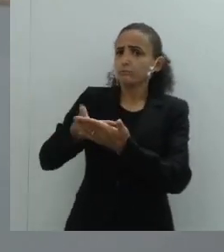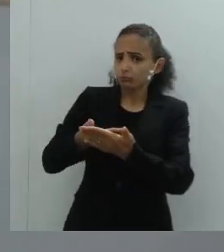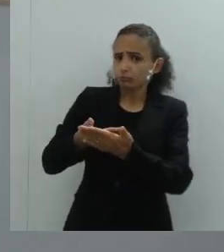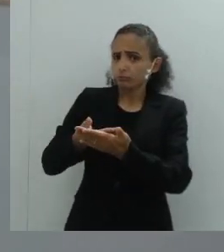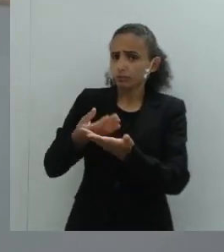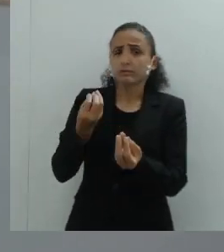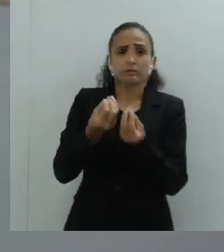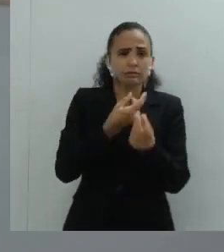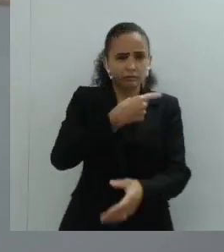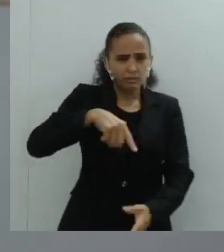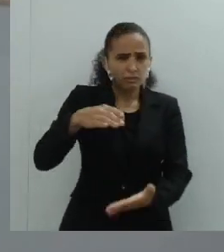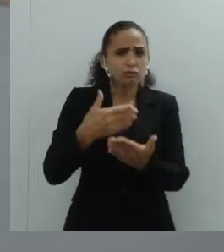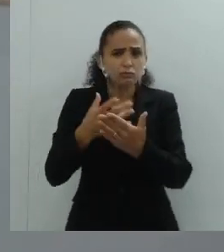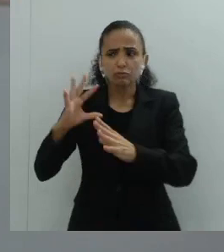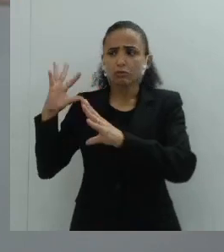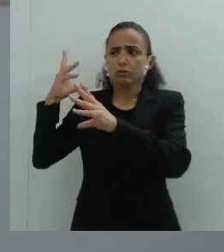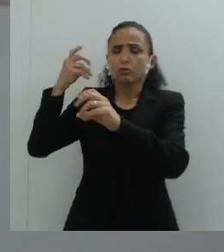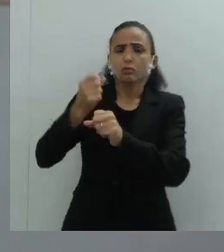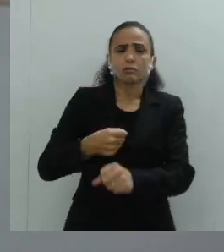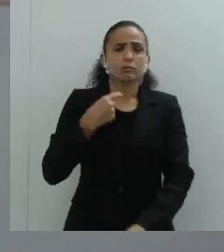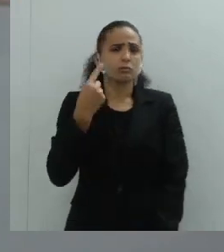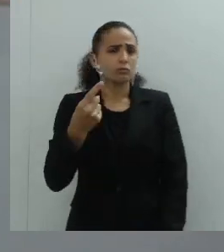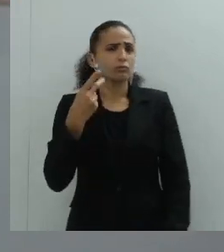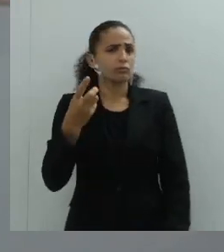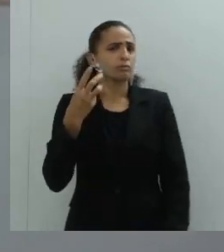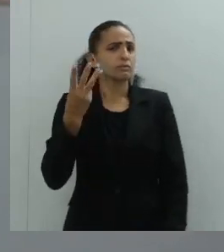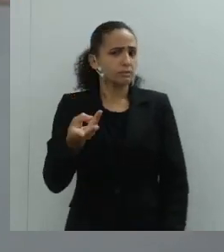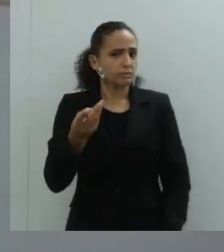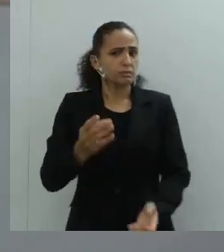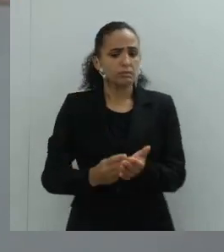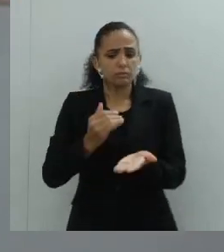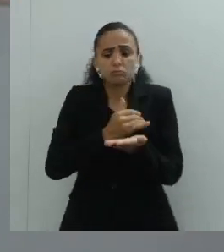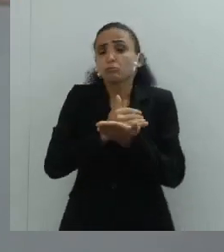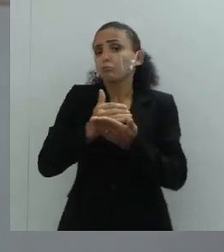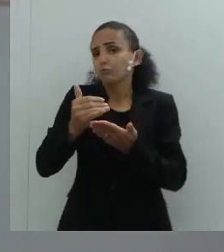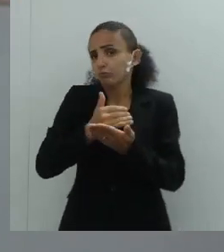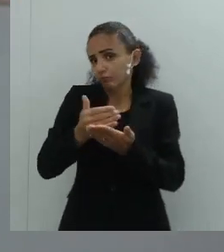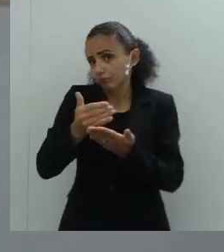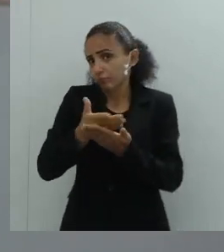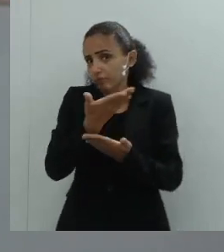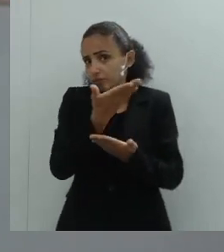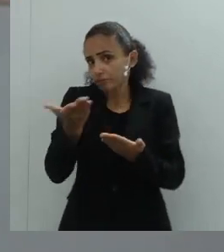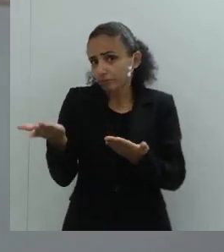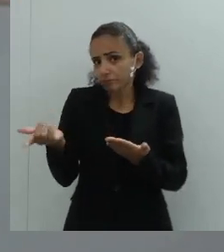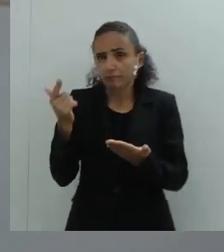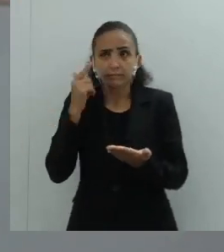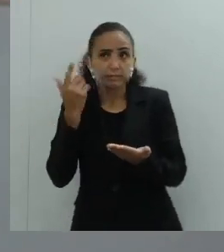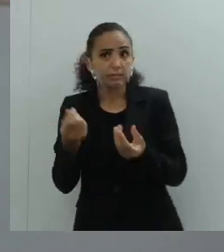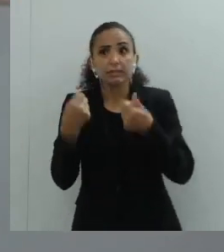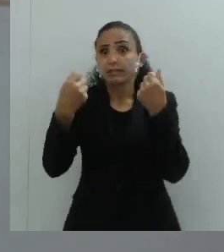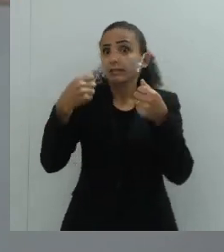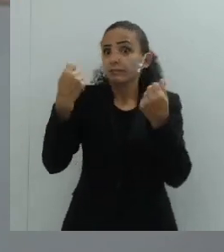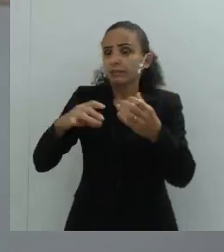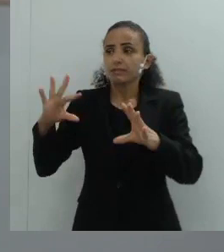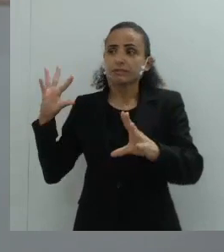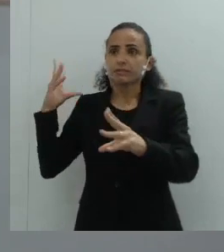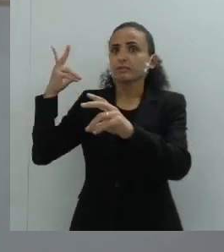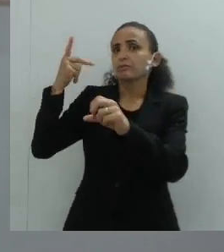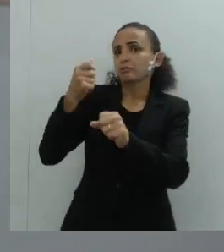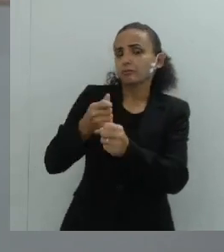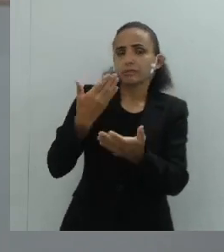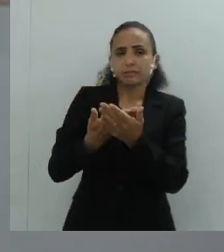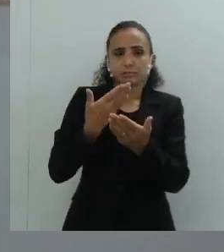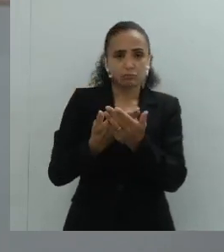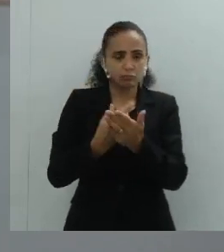temos, né, aula 1, 2 e 3, a gente viu a introdução. Para você que está se perdendo aí até agora, a gente viu na aula